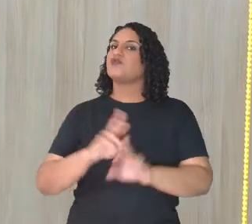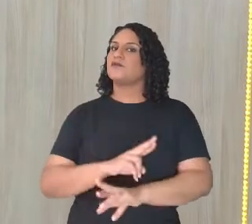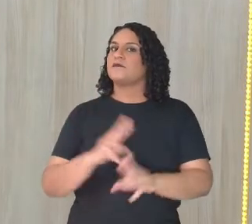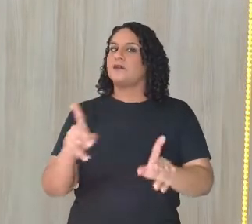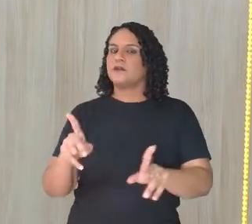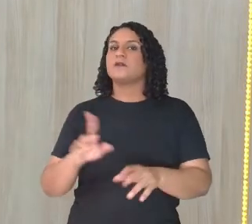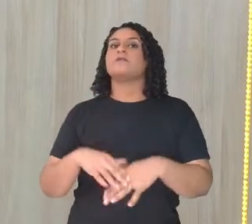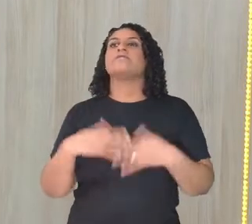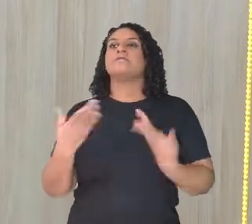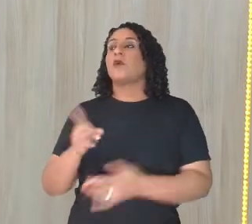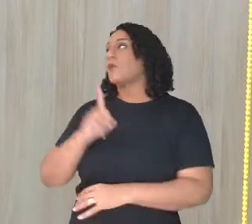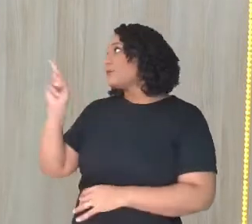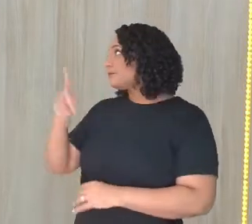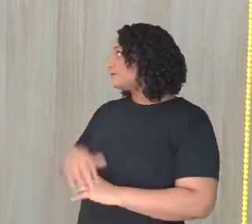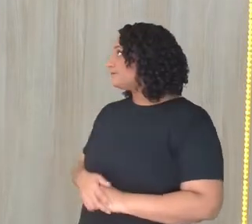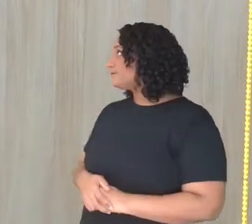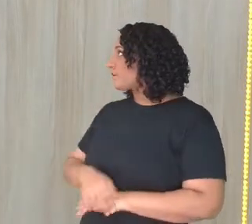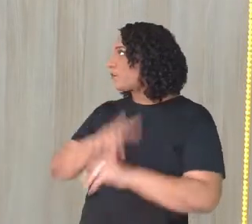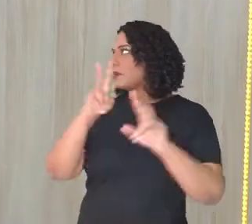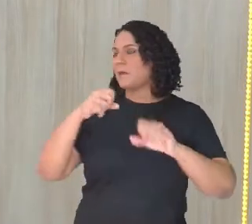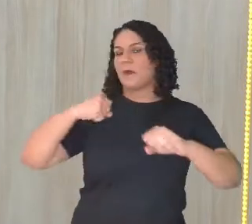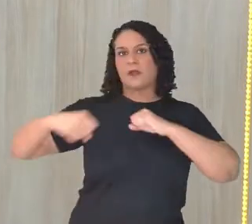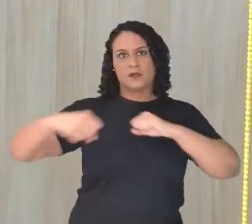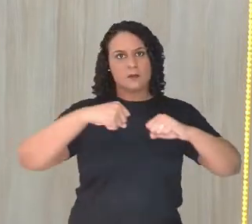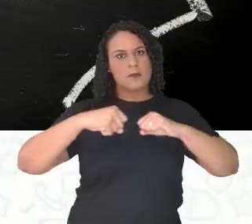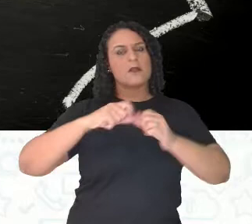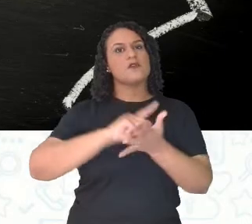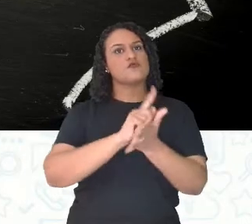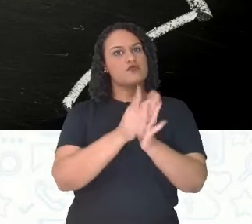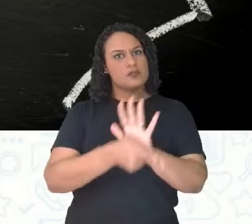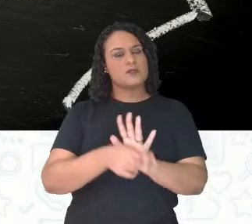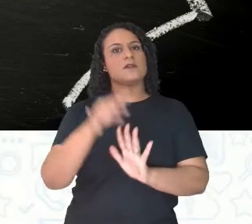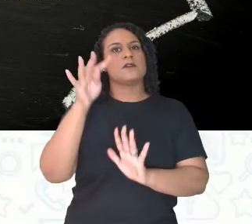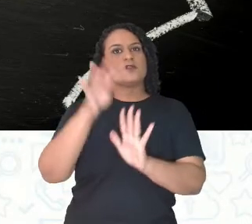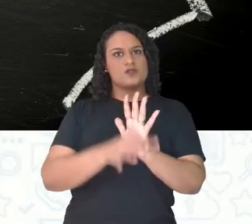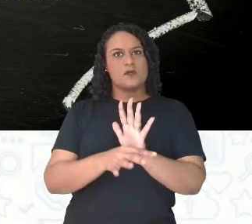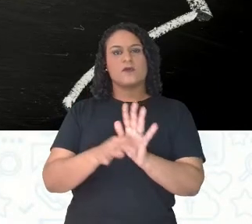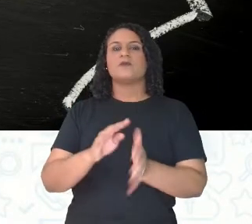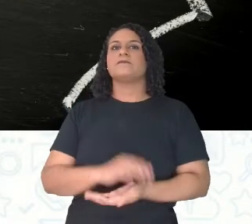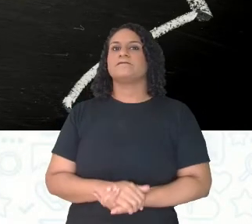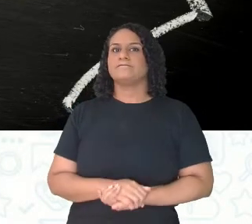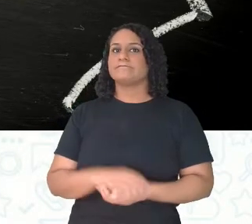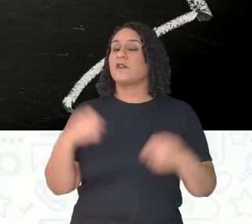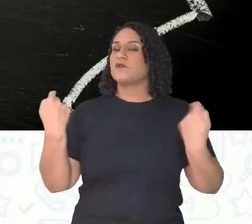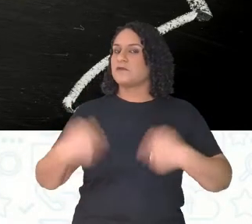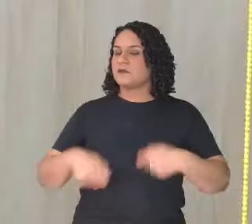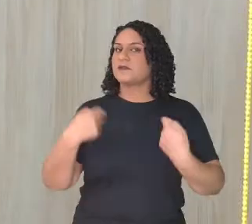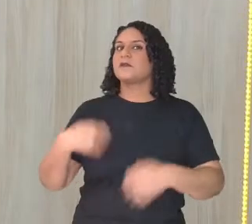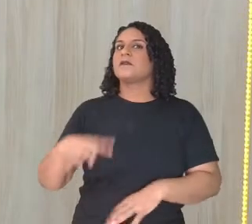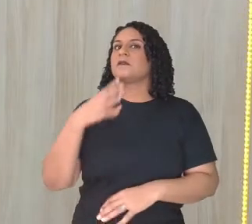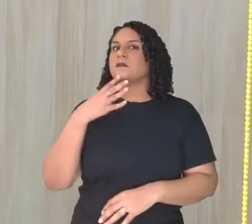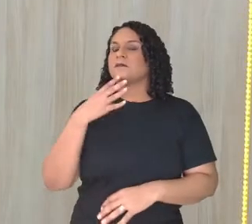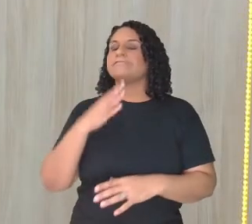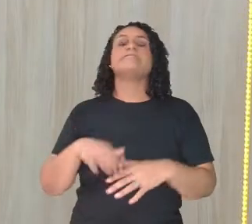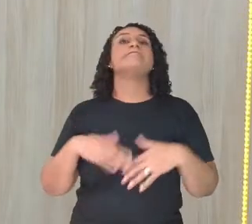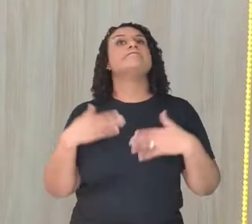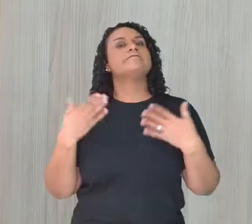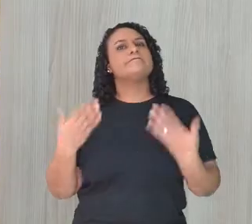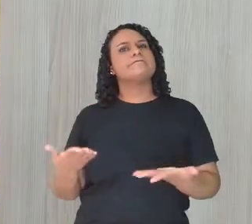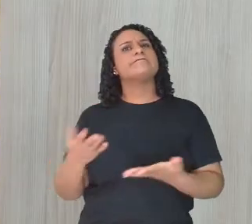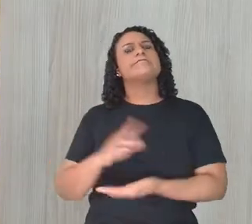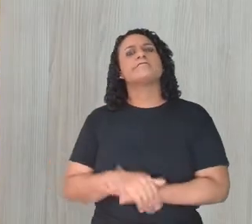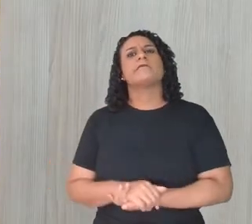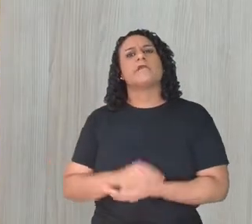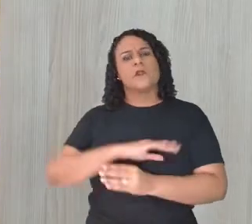que é o caso do debate. Debate é um gênero textual, e aí a gente precisa conhecê-lo. Professora Carla, assim,